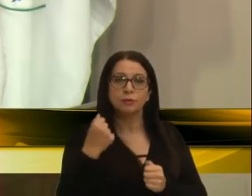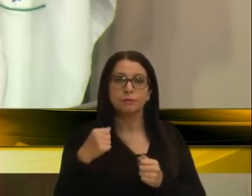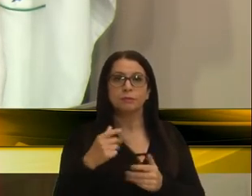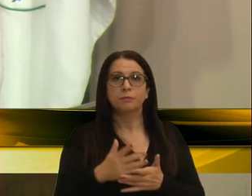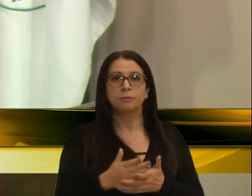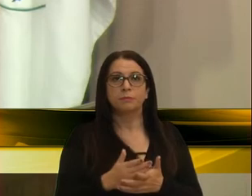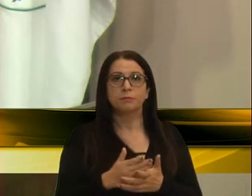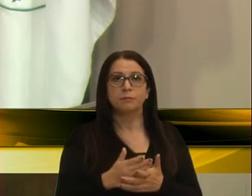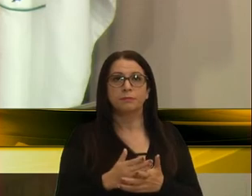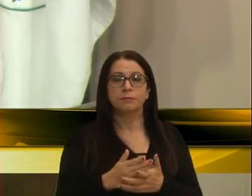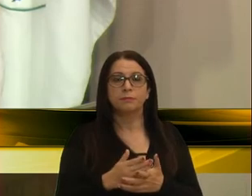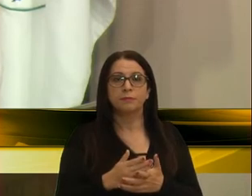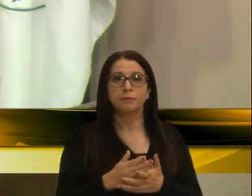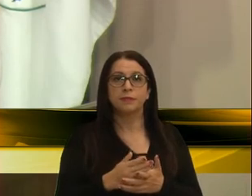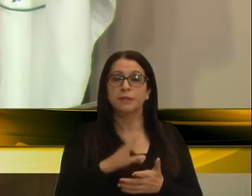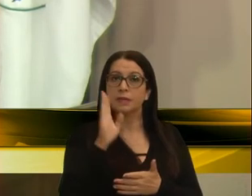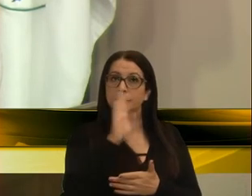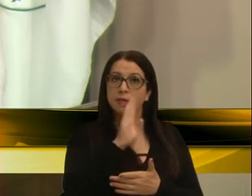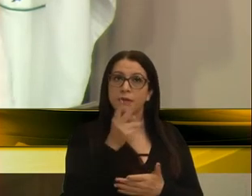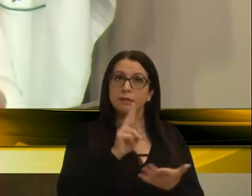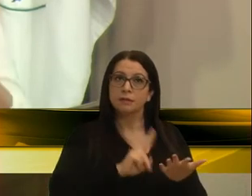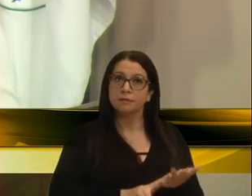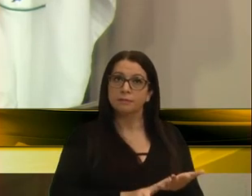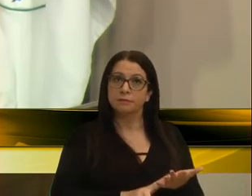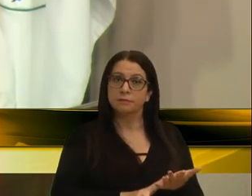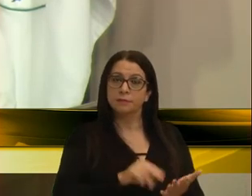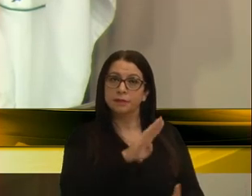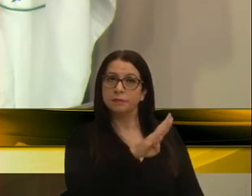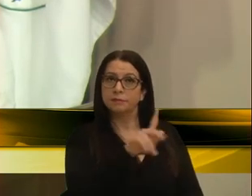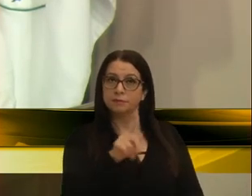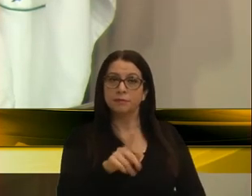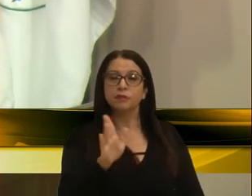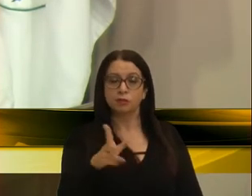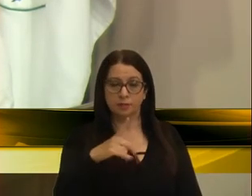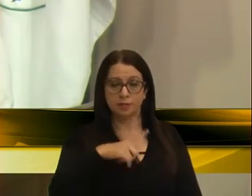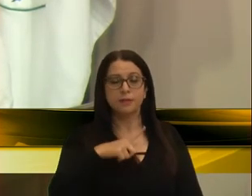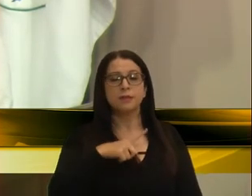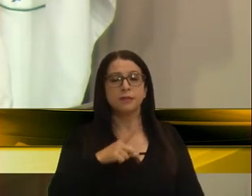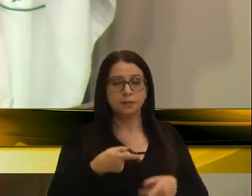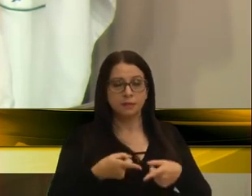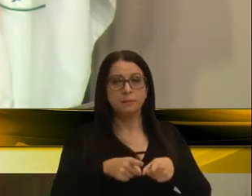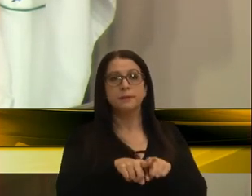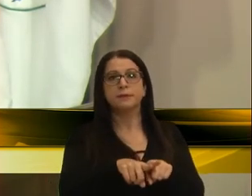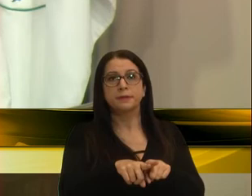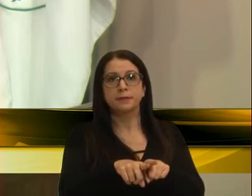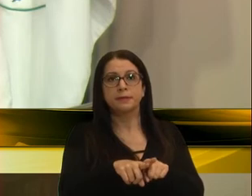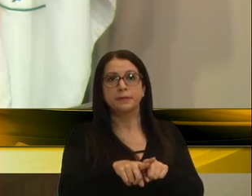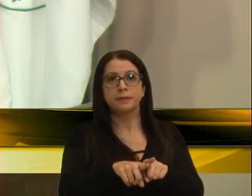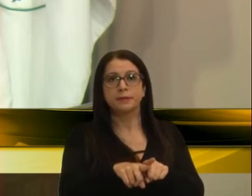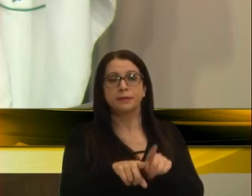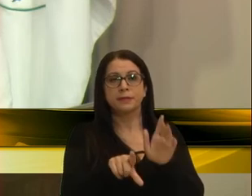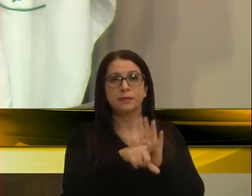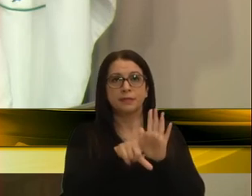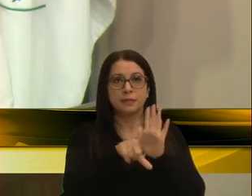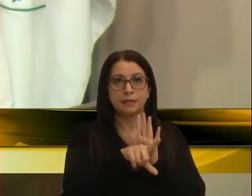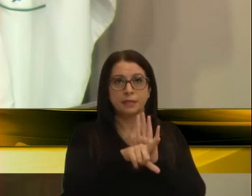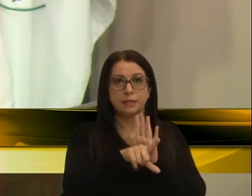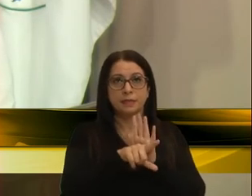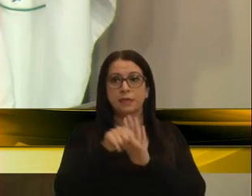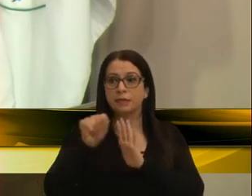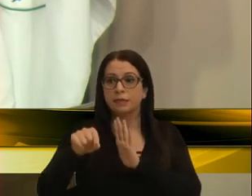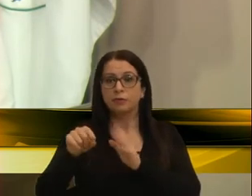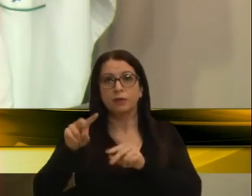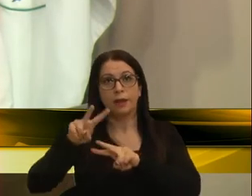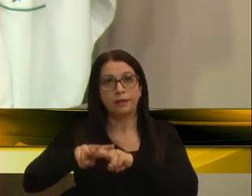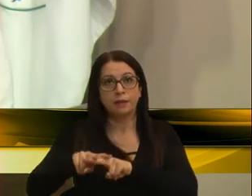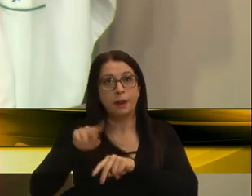precisa, de uma vez por todas, assumir. Bento Gonçalves já tem essa parceria com a lei de execuções penais já há